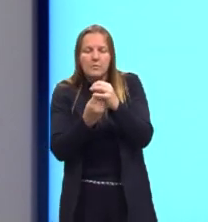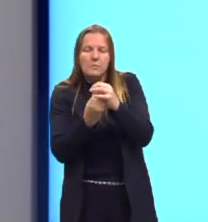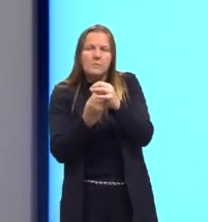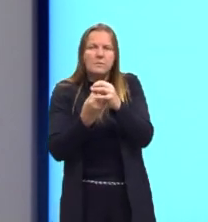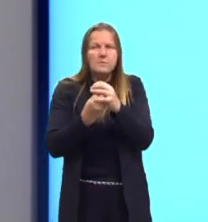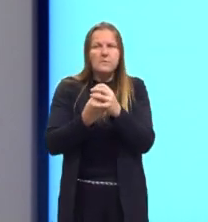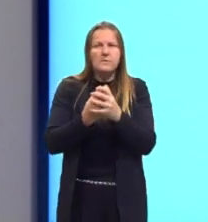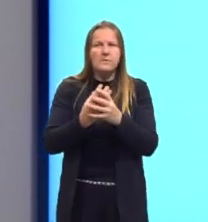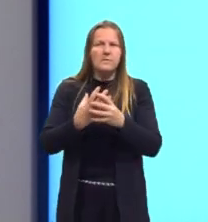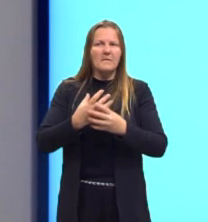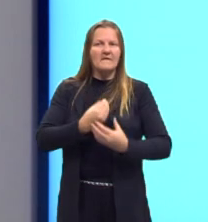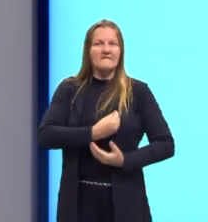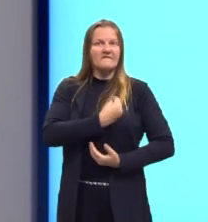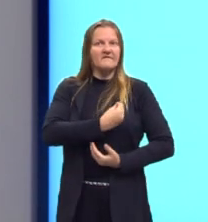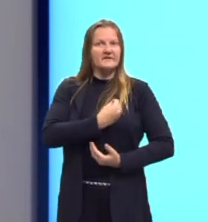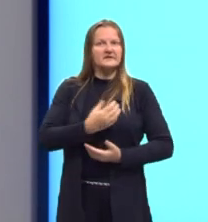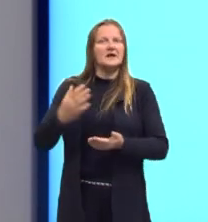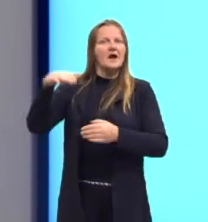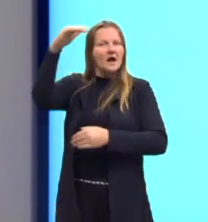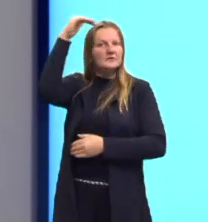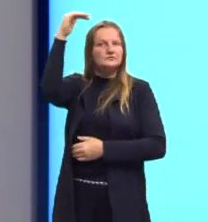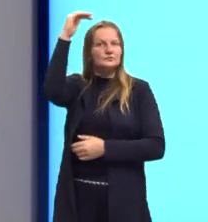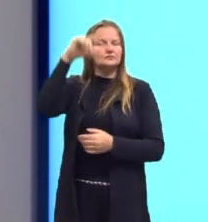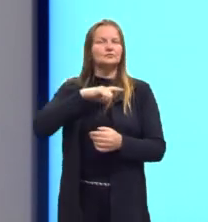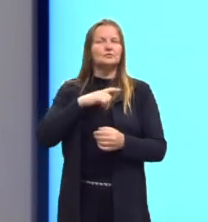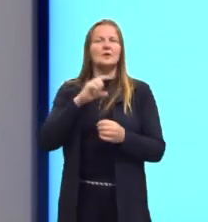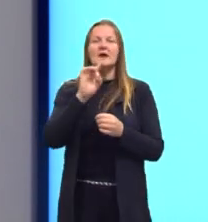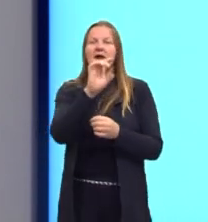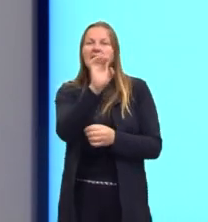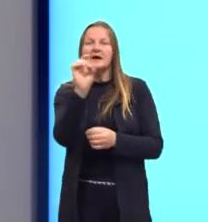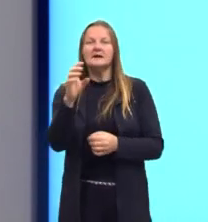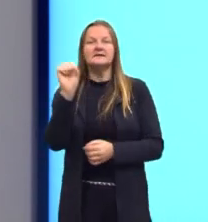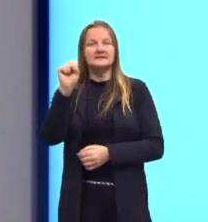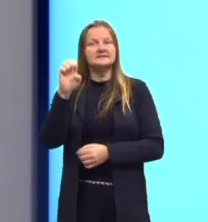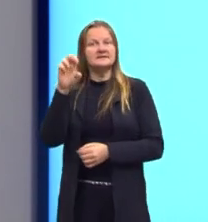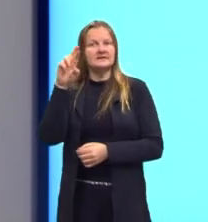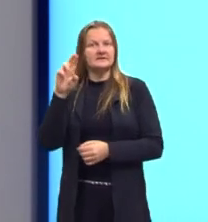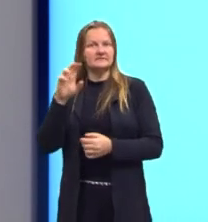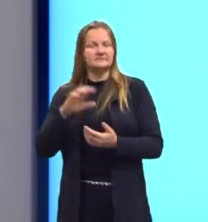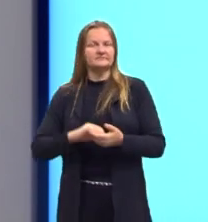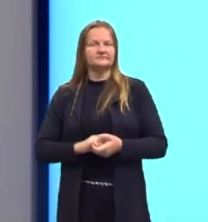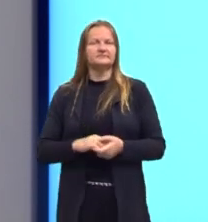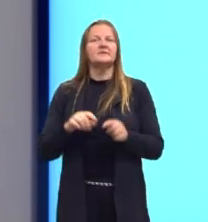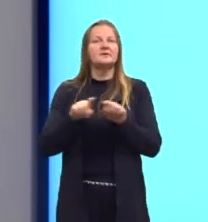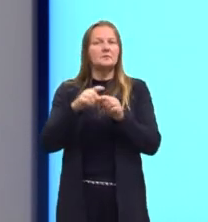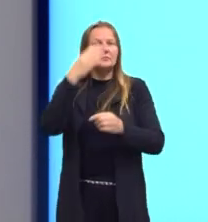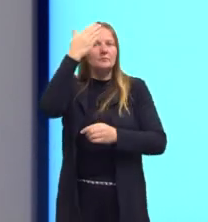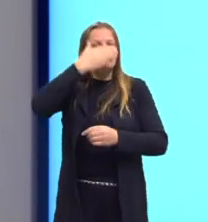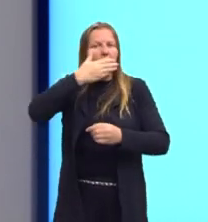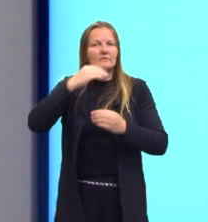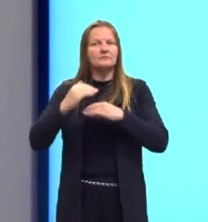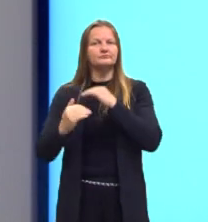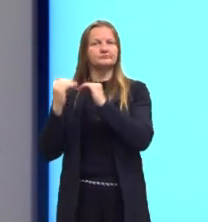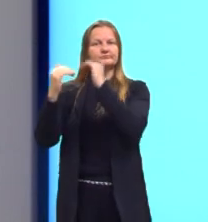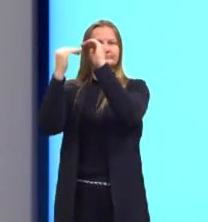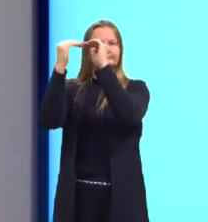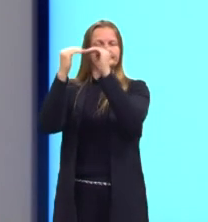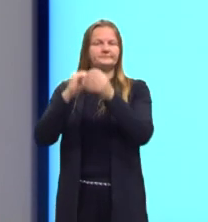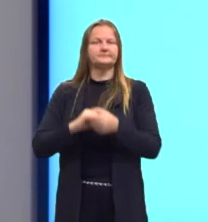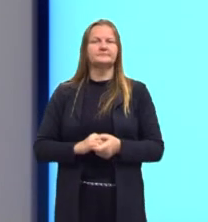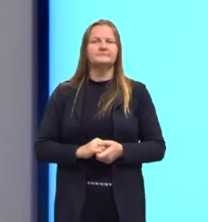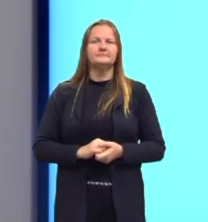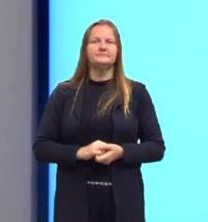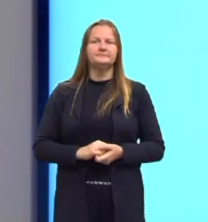a vida adulta do indivíduo Então isso é um tom gemia Então essa também é uma evidência da evolução